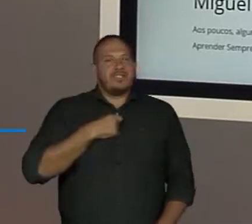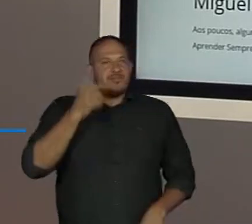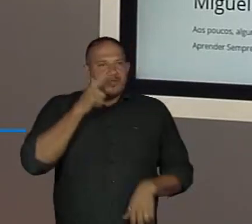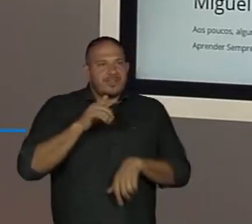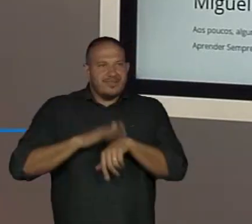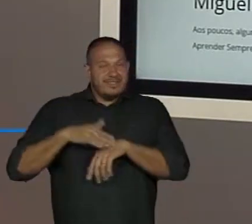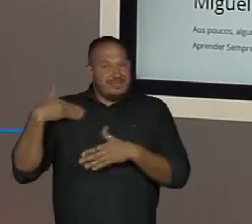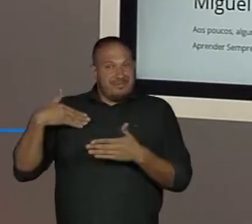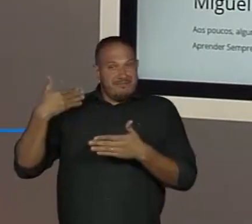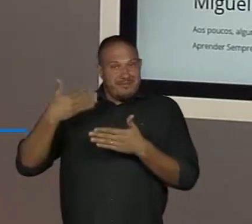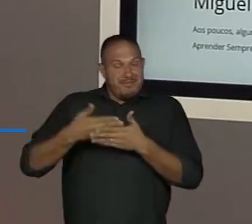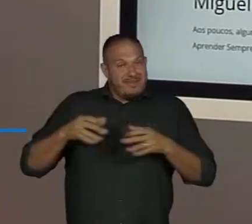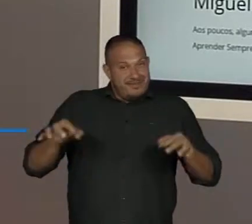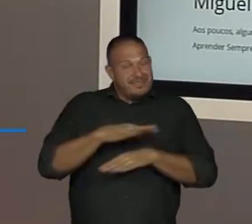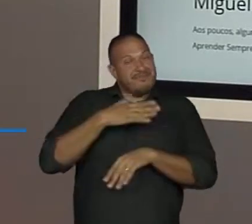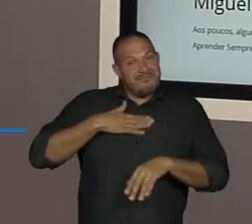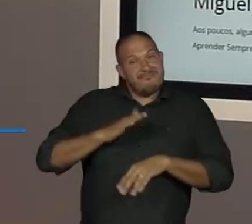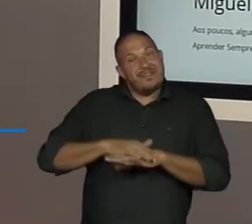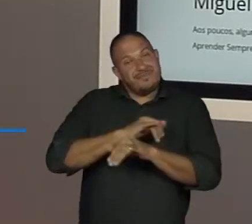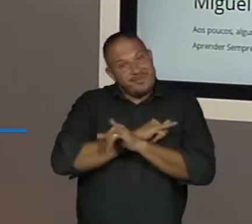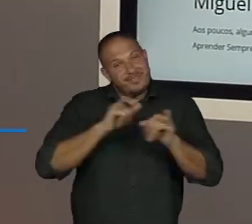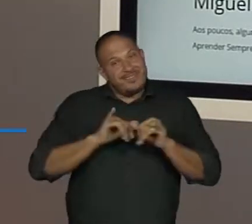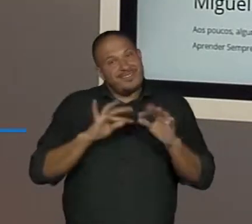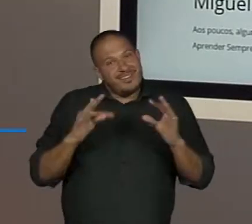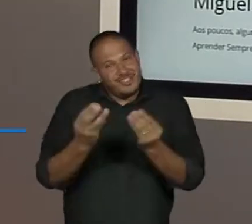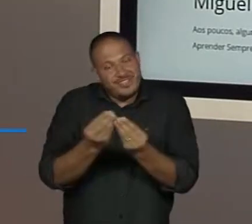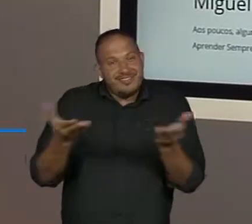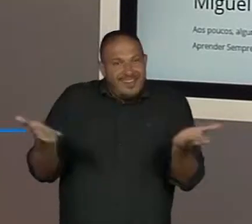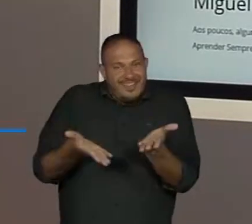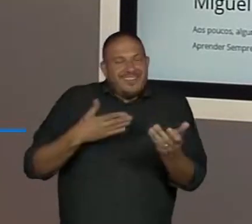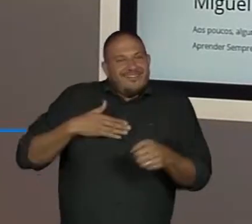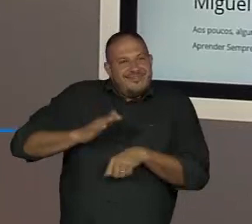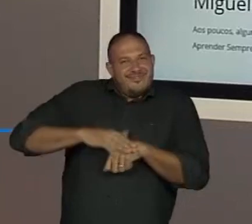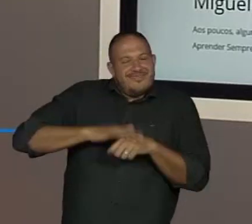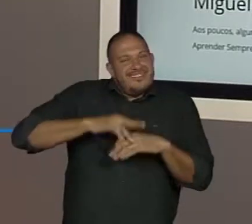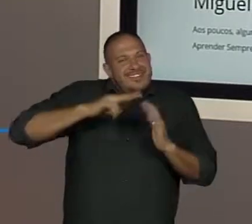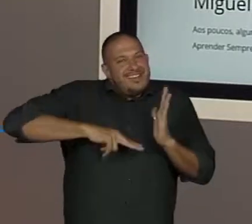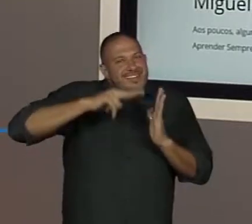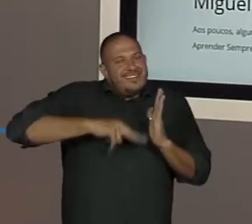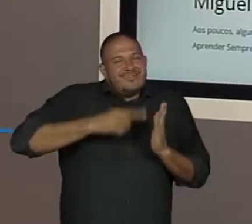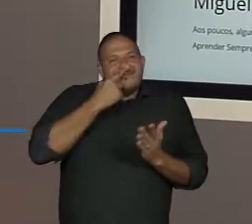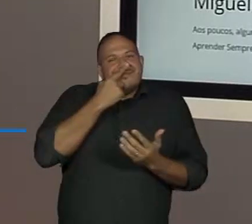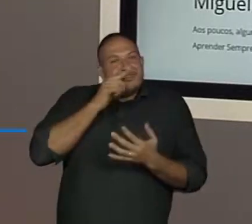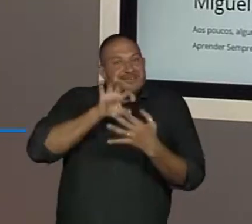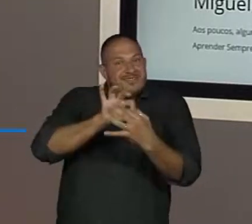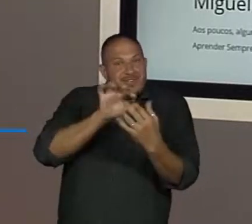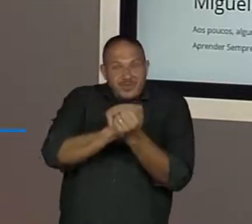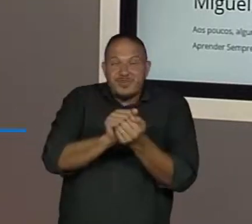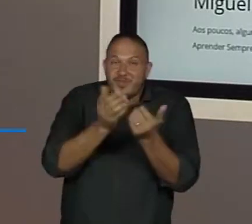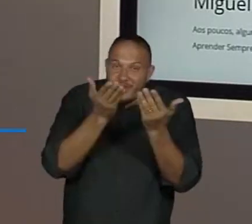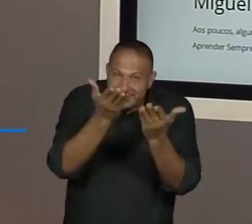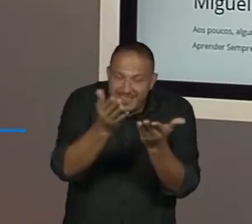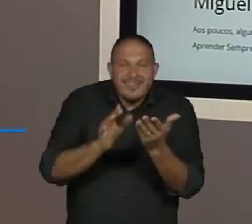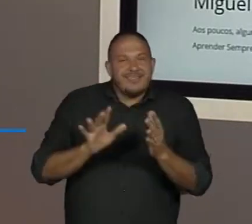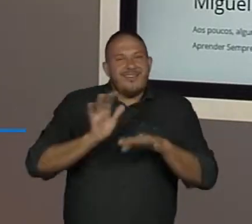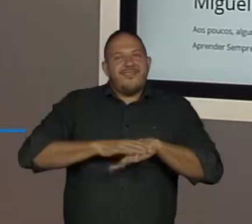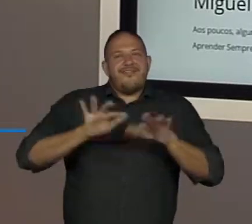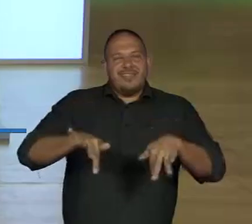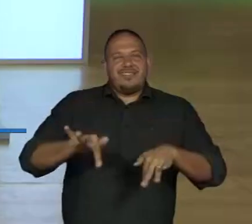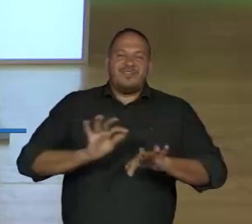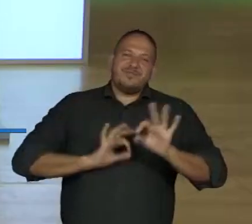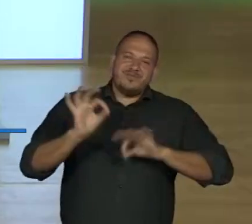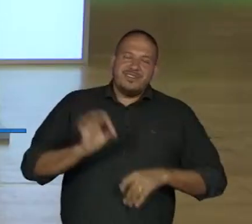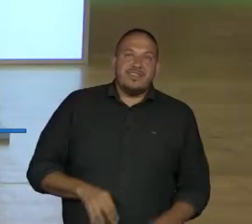sequência. Então, essa é mais uma notícia que a gente realizou a leitura junto com vocês, que vai para a nossa finalização desse projeto.